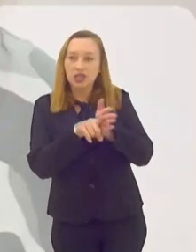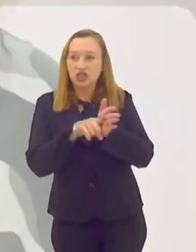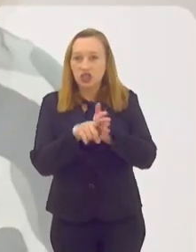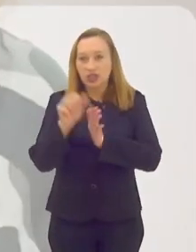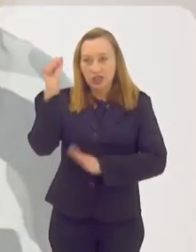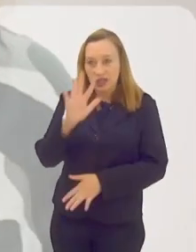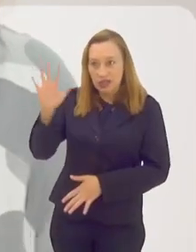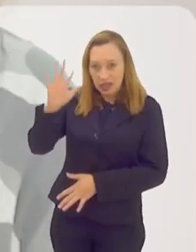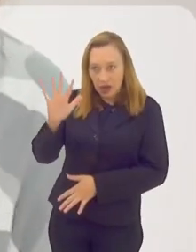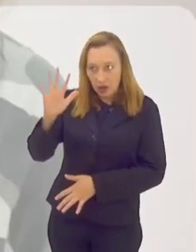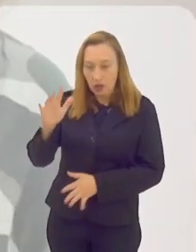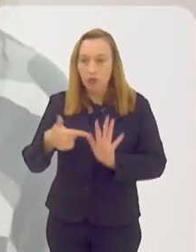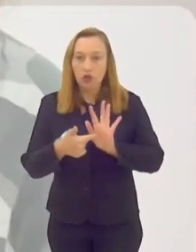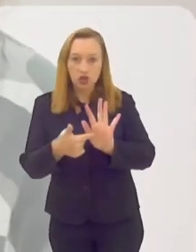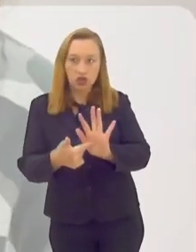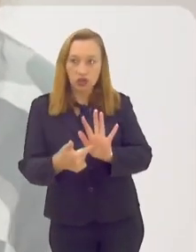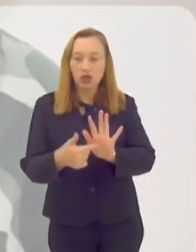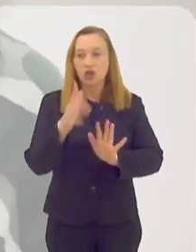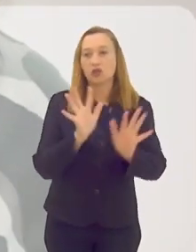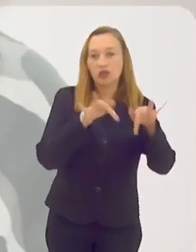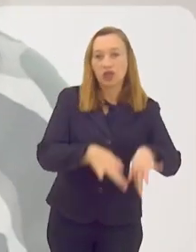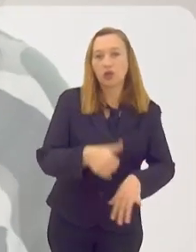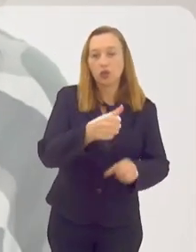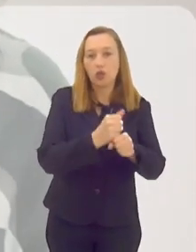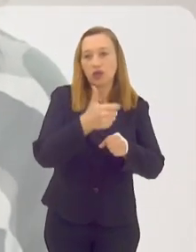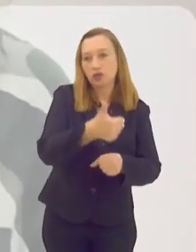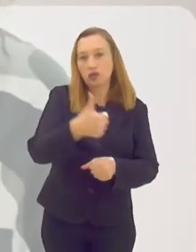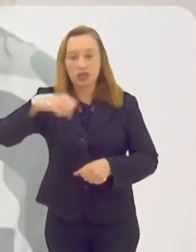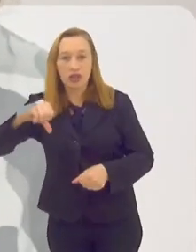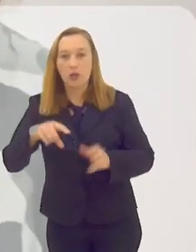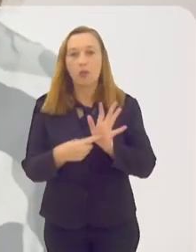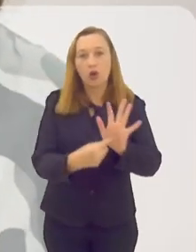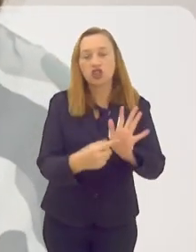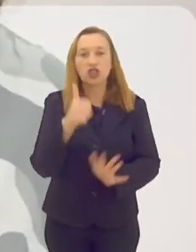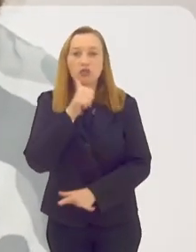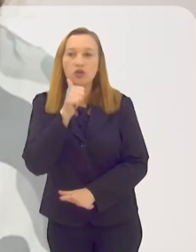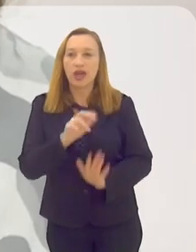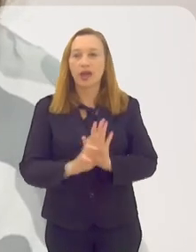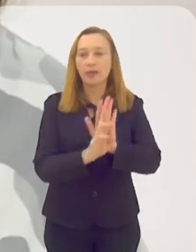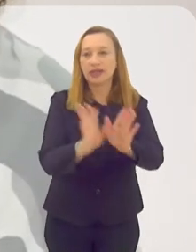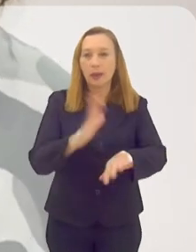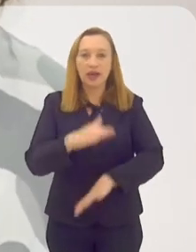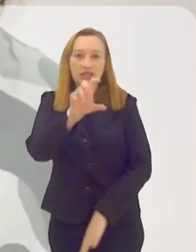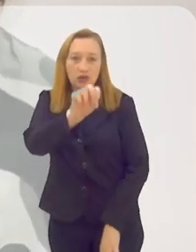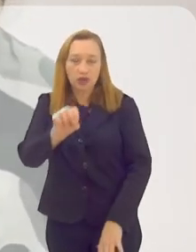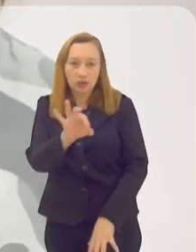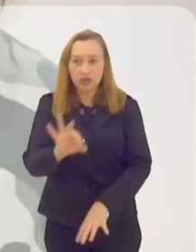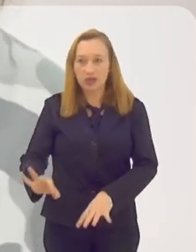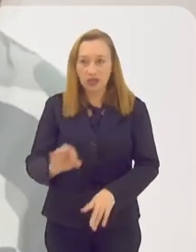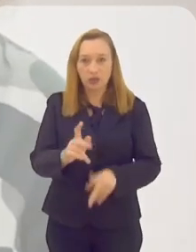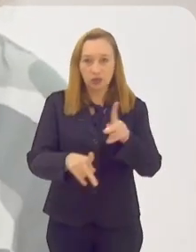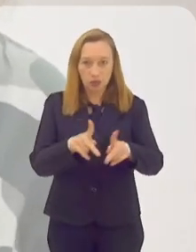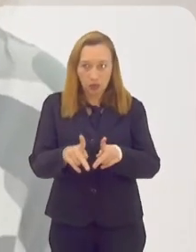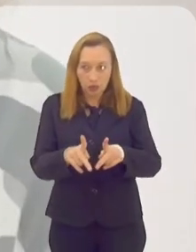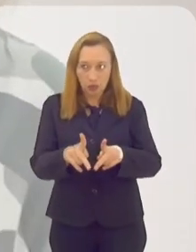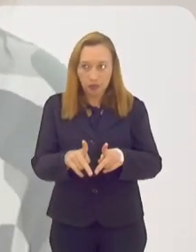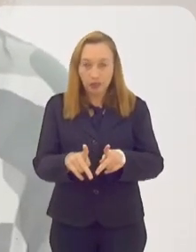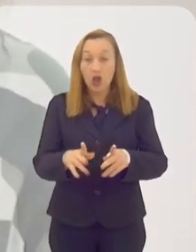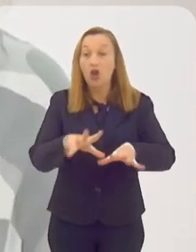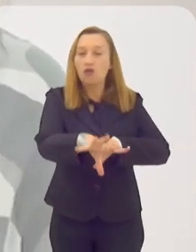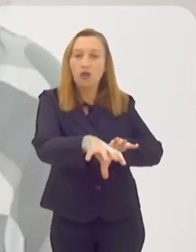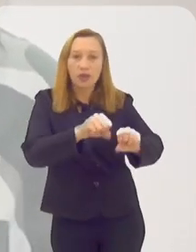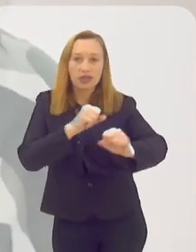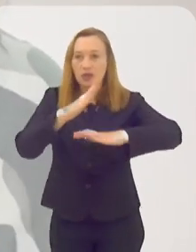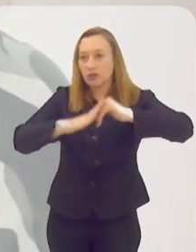Dados da Pesquisa Nacional por Amostra de Domicílio, a PNAD, de 2019, apontam que as mulheres representam mais de 50% da